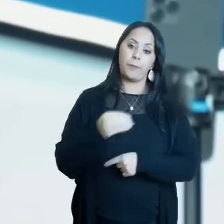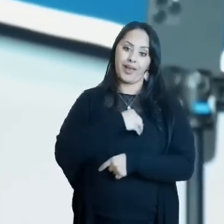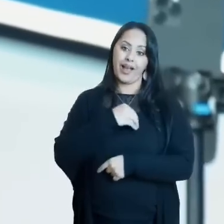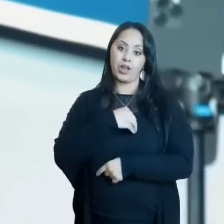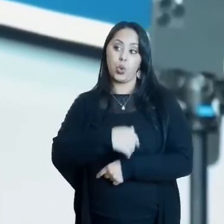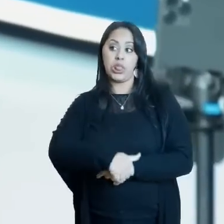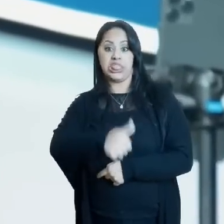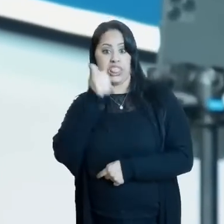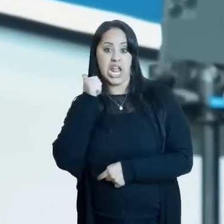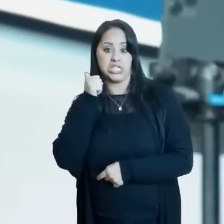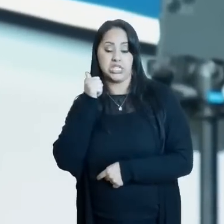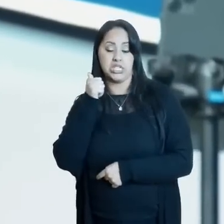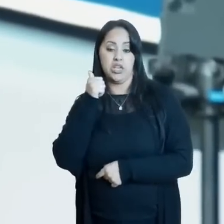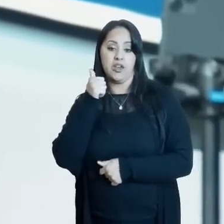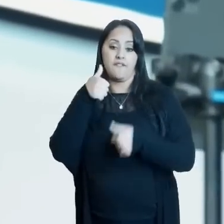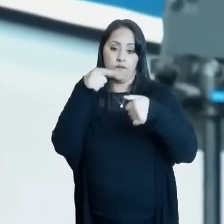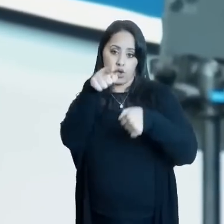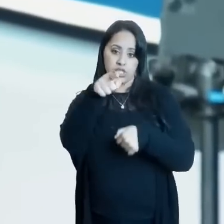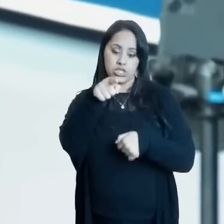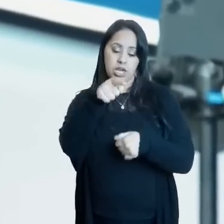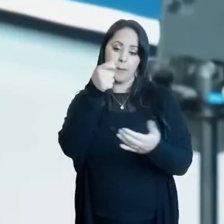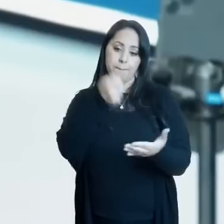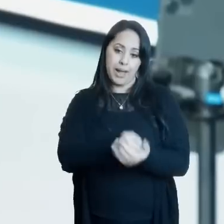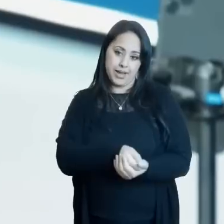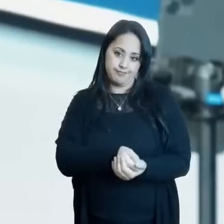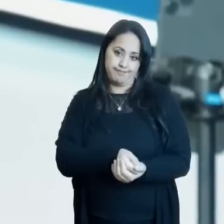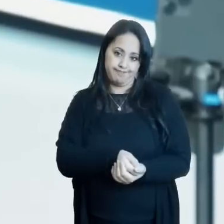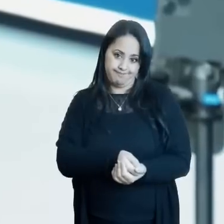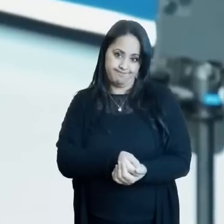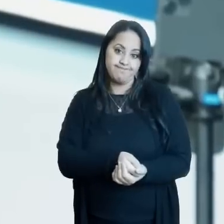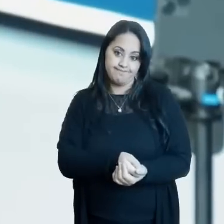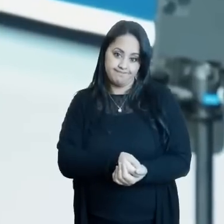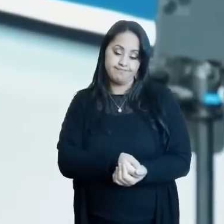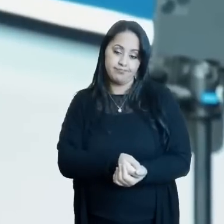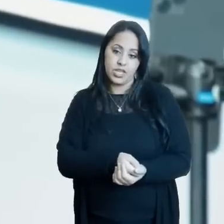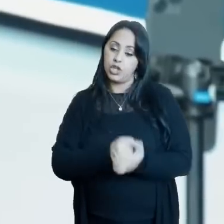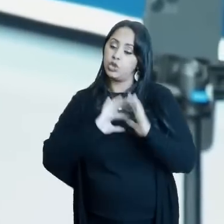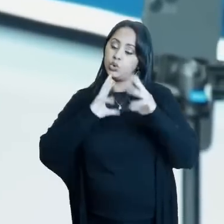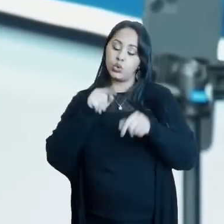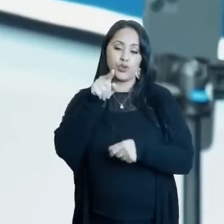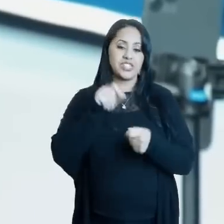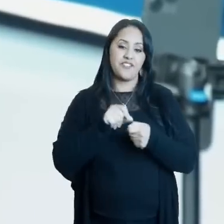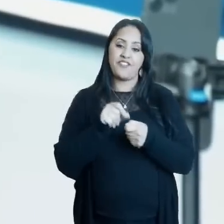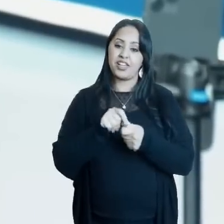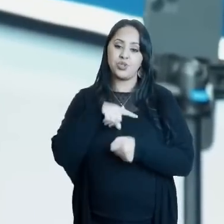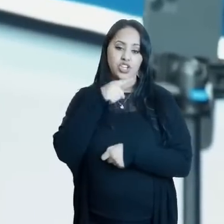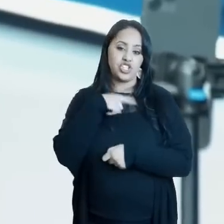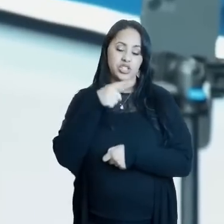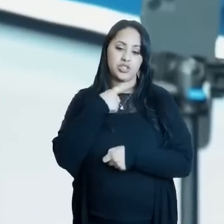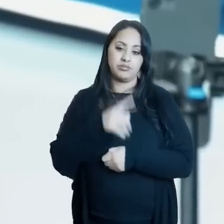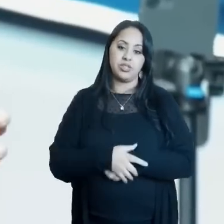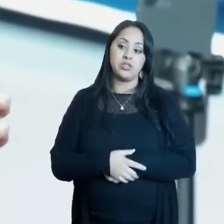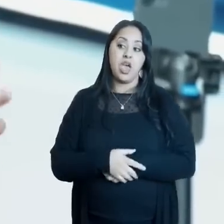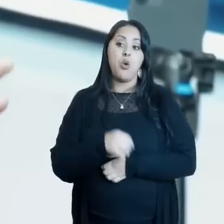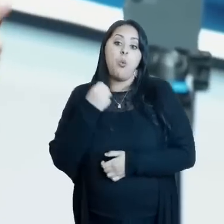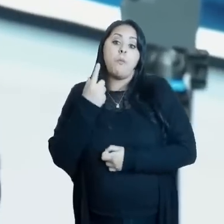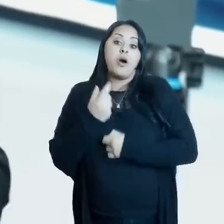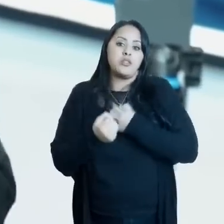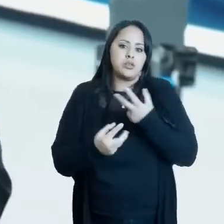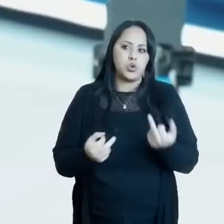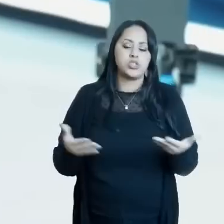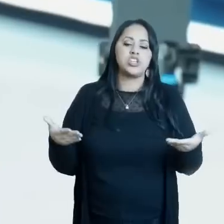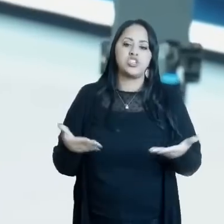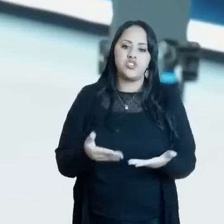dívida, aí vem na herança a legalidade de uma maldição financeira de que tudo que você faz não prospera. Essa é uma das coisas que nós vamos